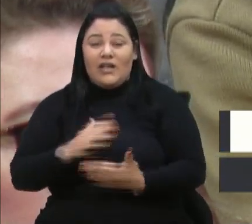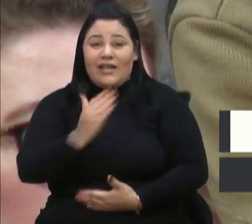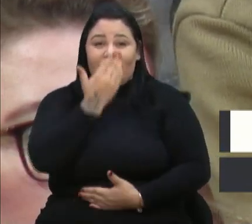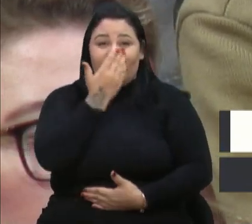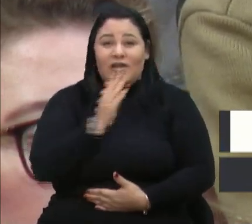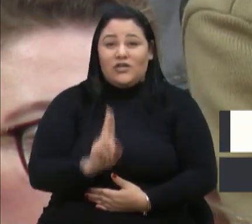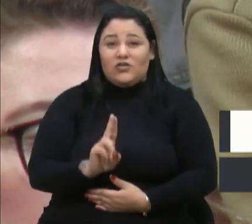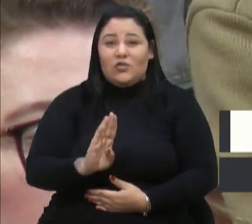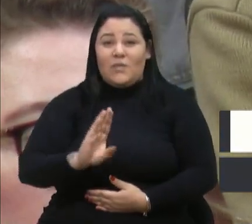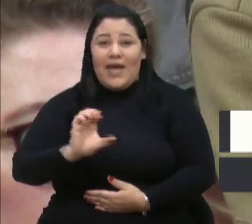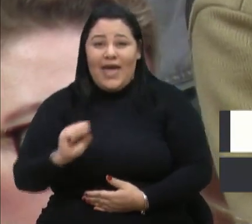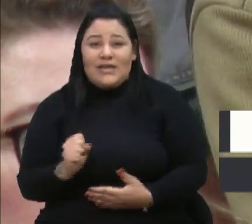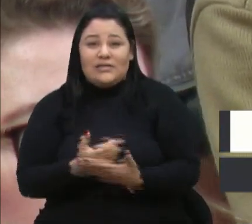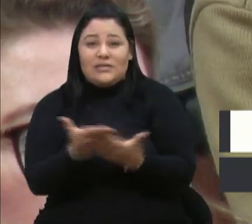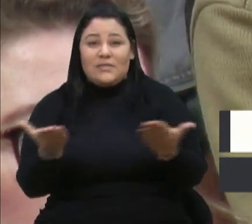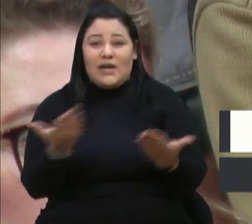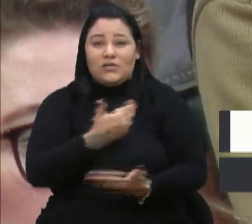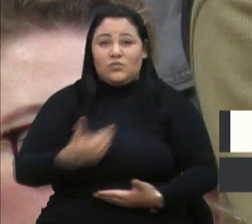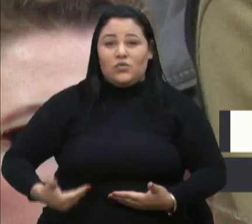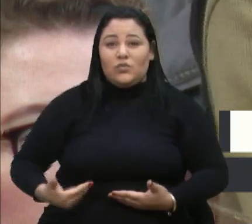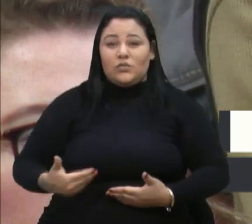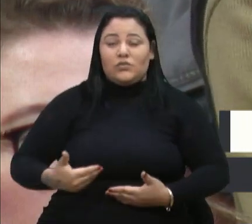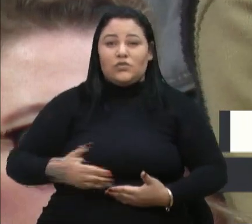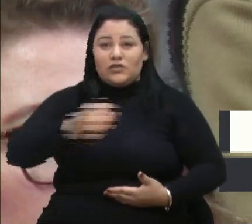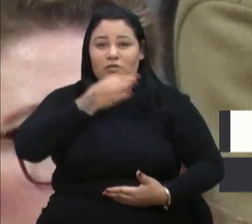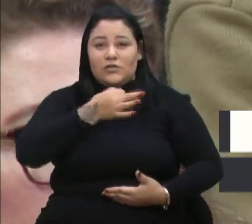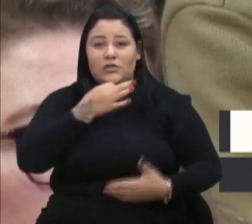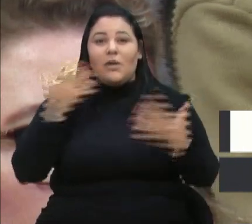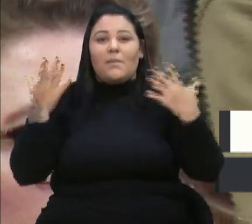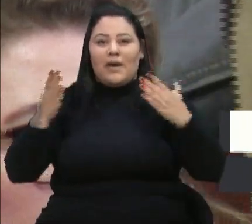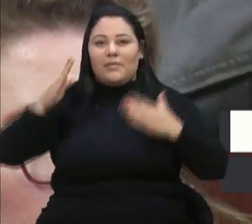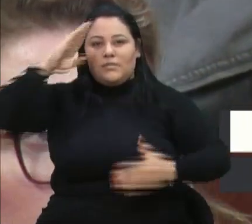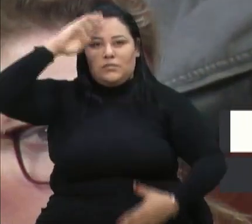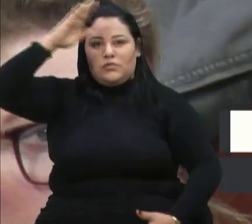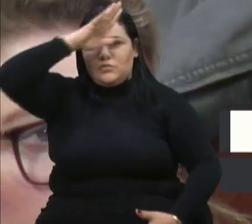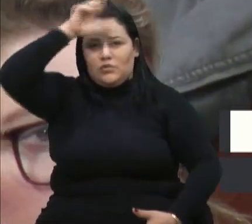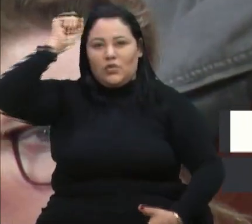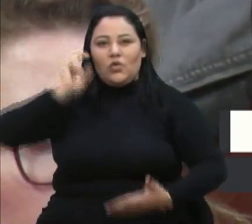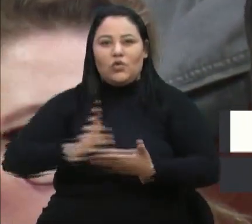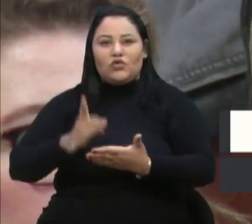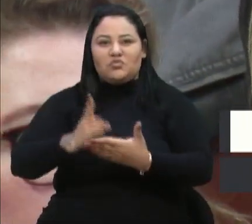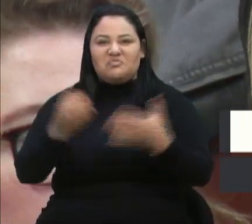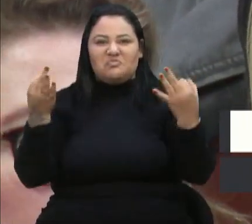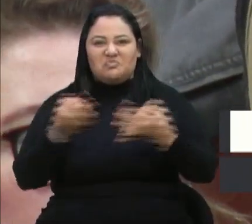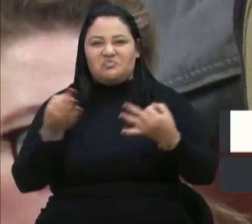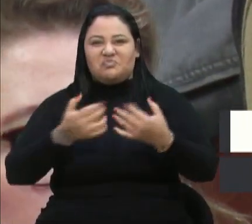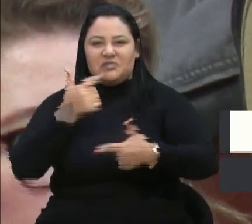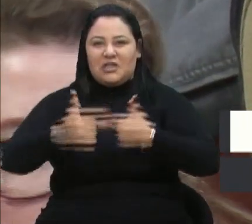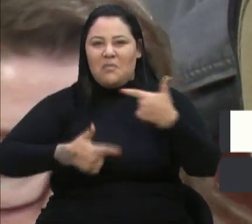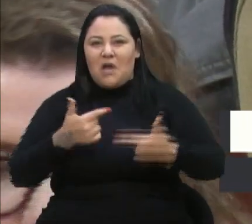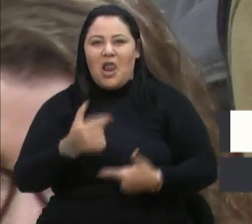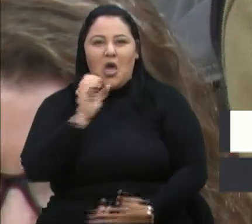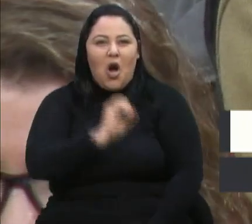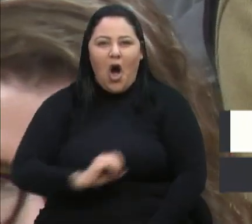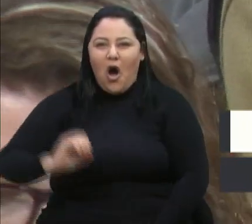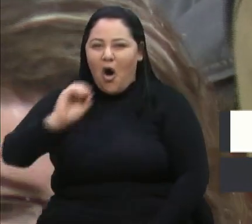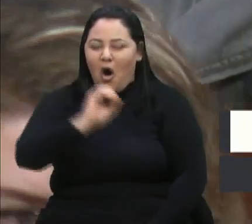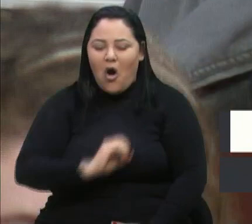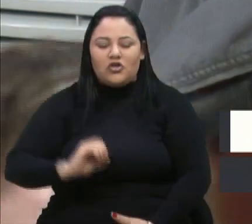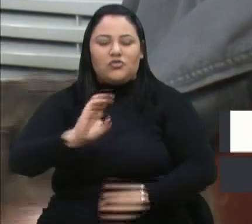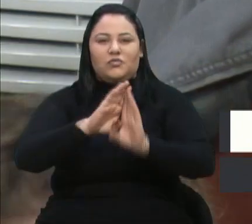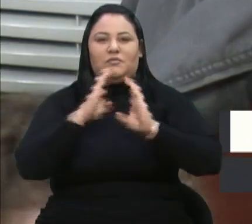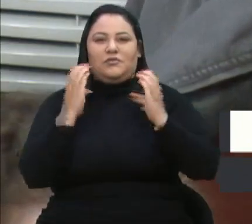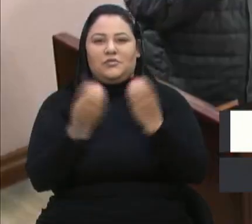saúde, nos espaços públicos do nosso município. Parabéns, Guarda, e continue sempre esse trabalho fantástico, extraordinário para a nossa